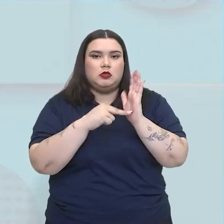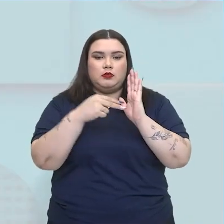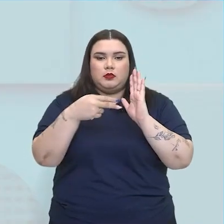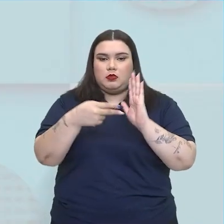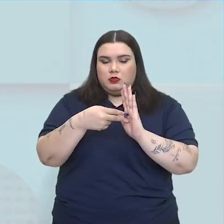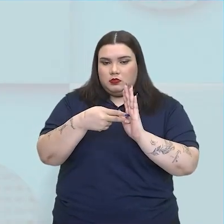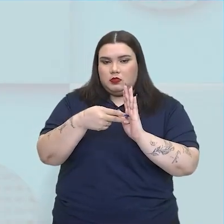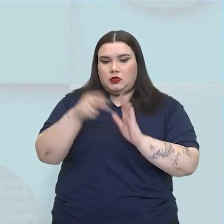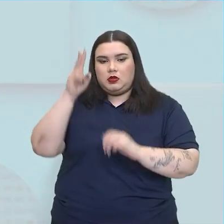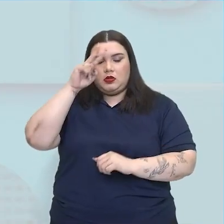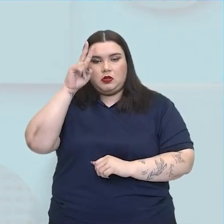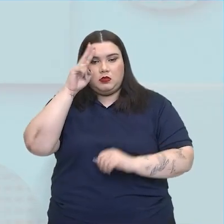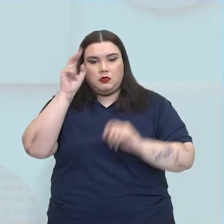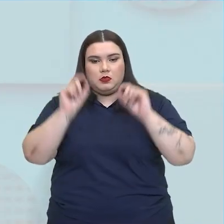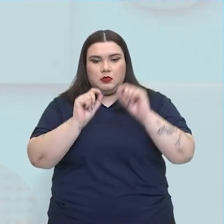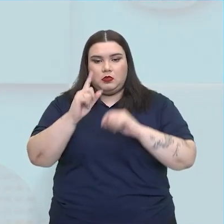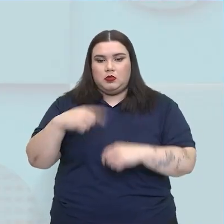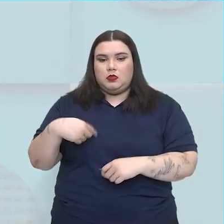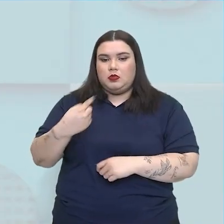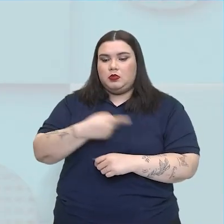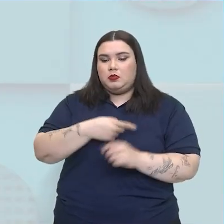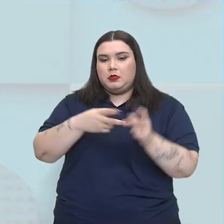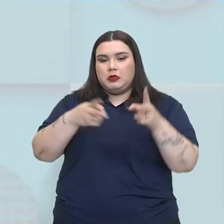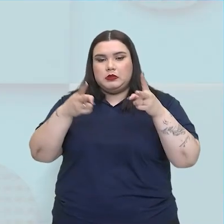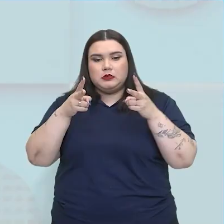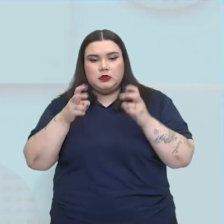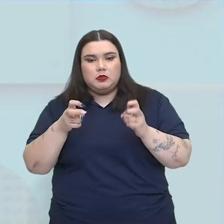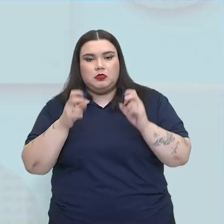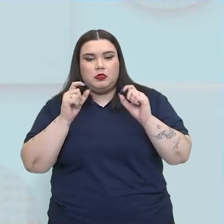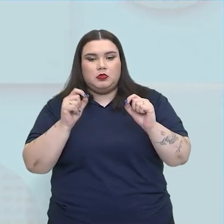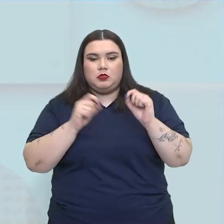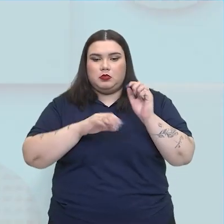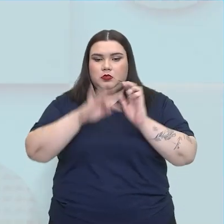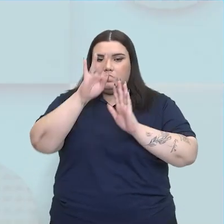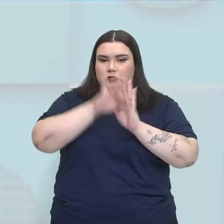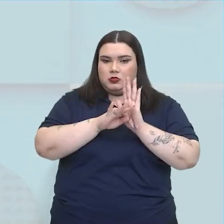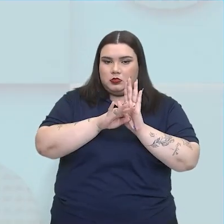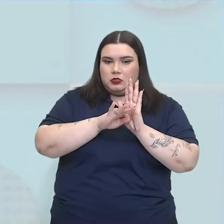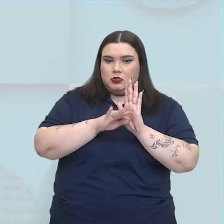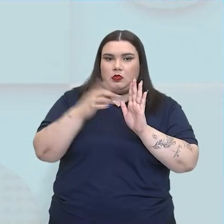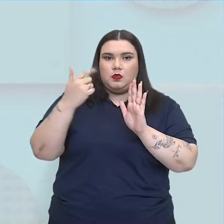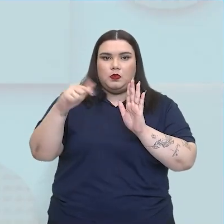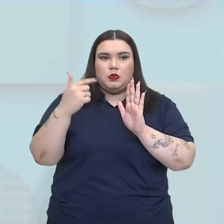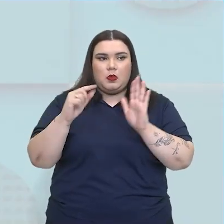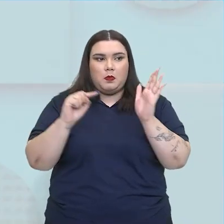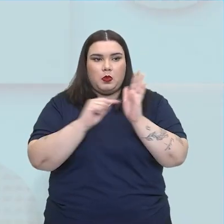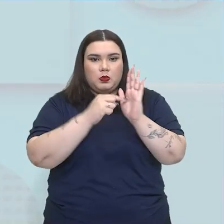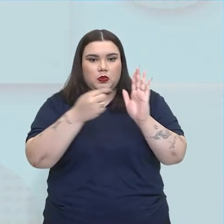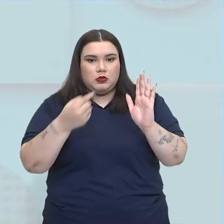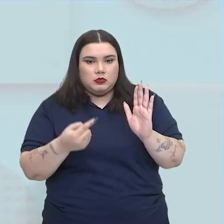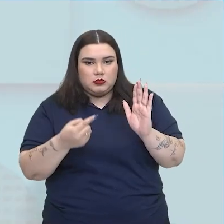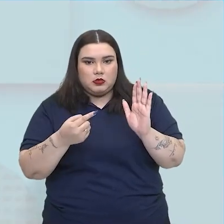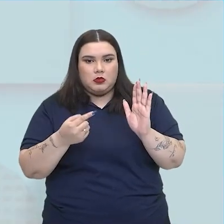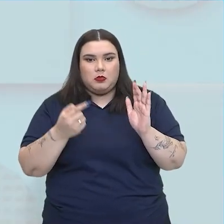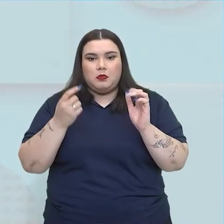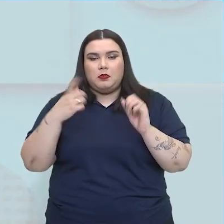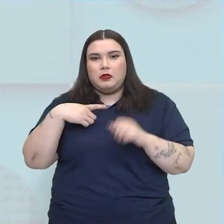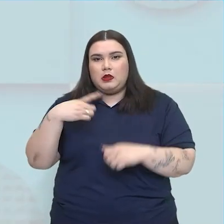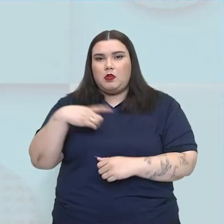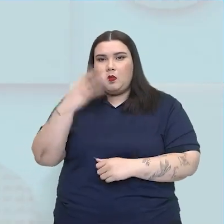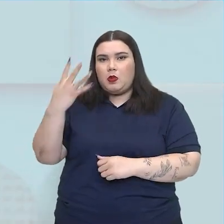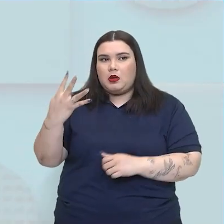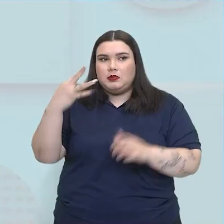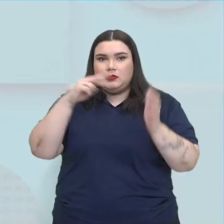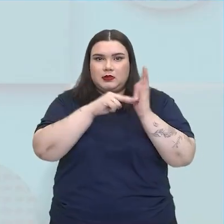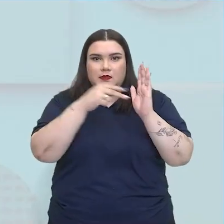sentido. Lembre-se de que nós vemos aí o texto que não foi pontuado, o texto da herança, e que possibilitou